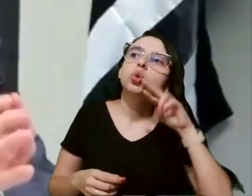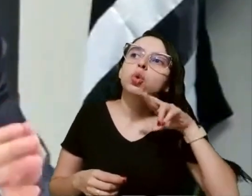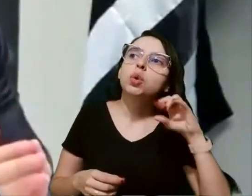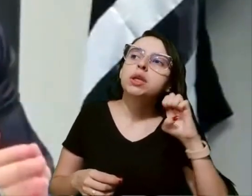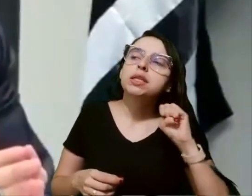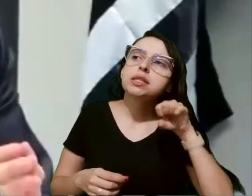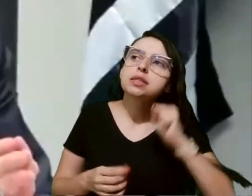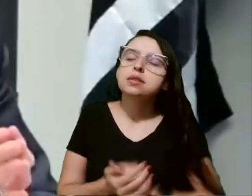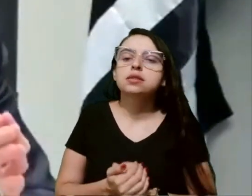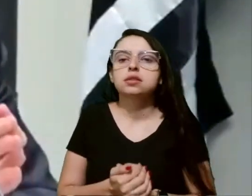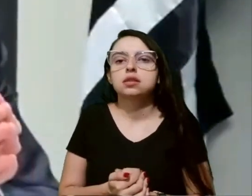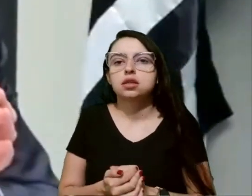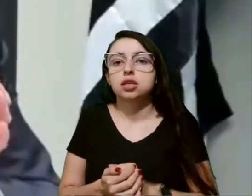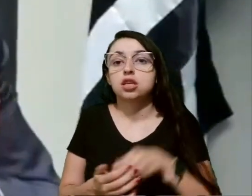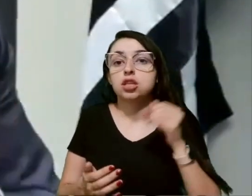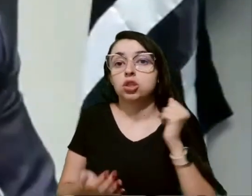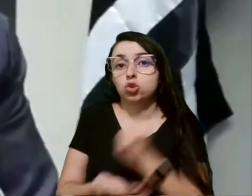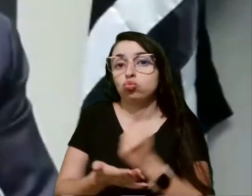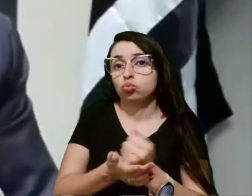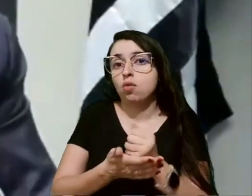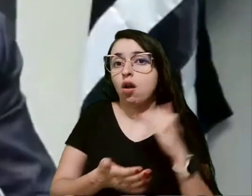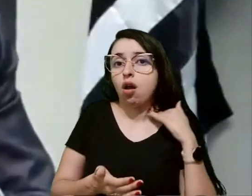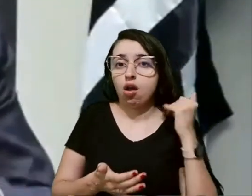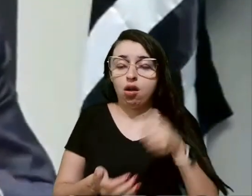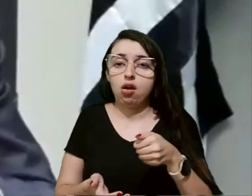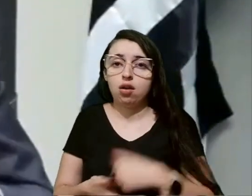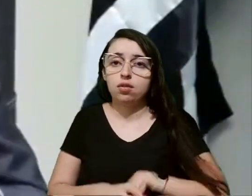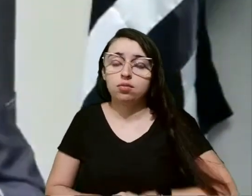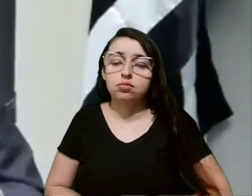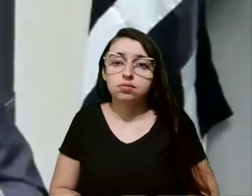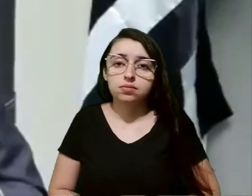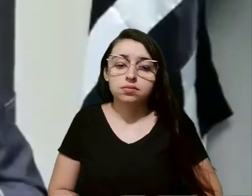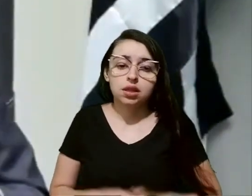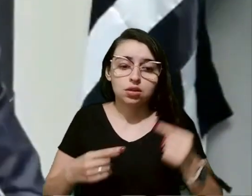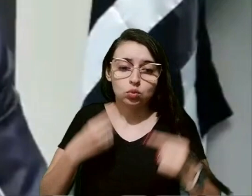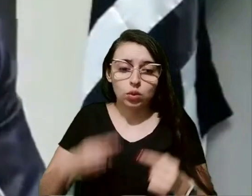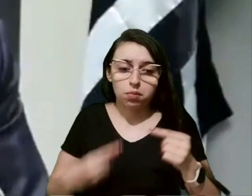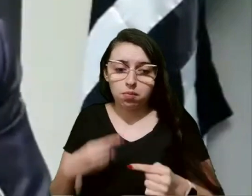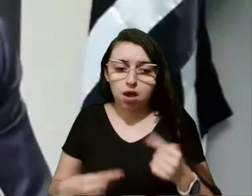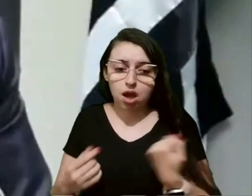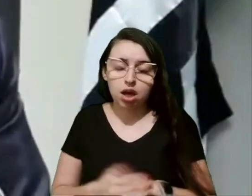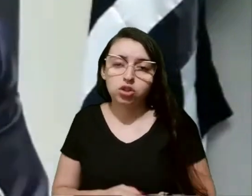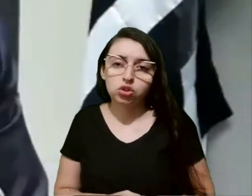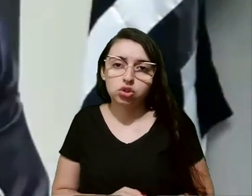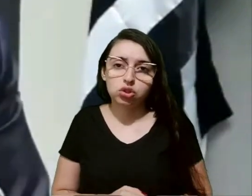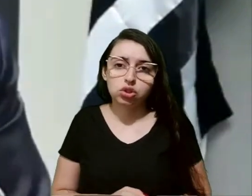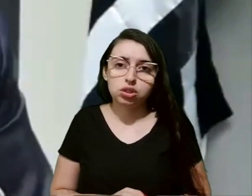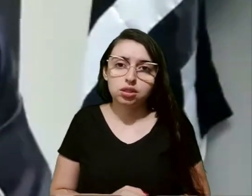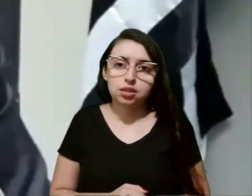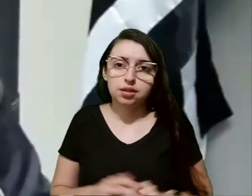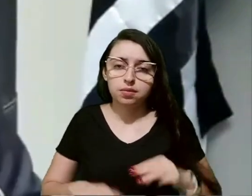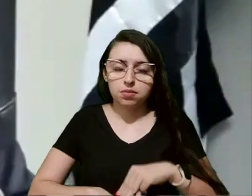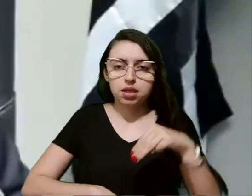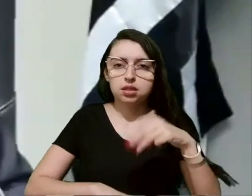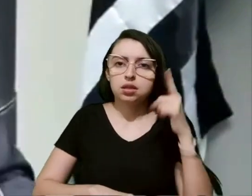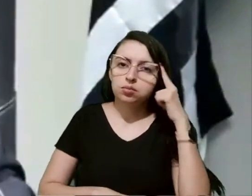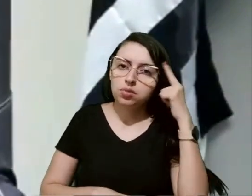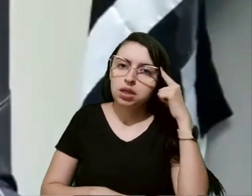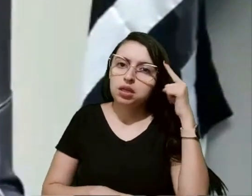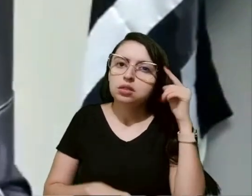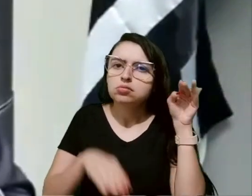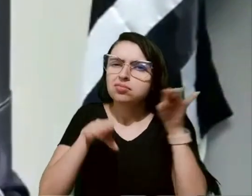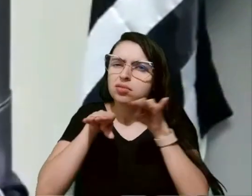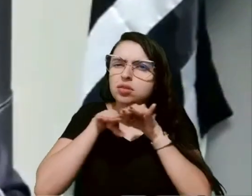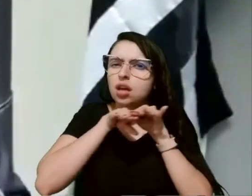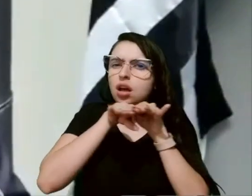em que eles vão julgar os casos, né, esse julgamento ele é realizado por magistrados que pensam de